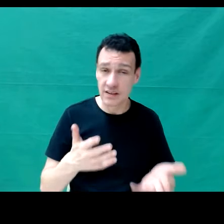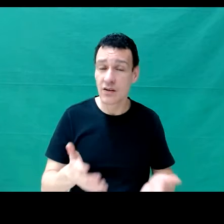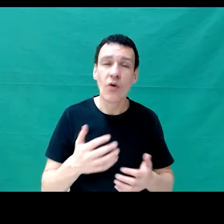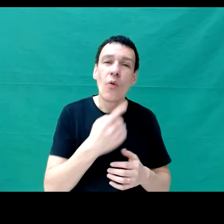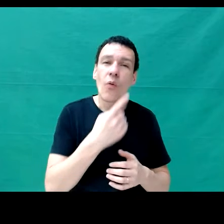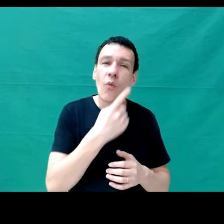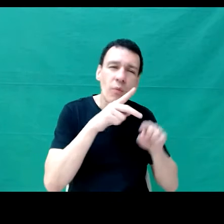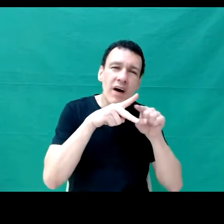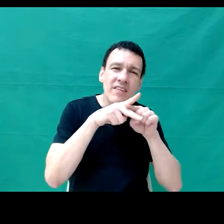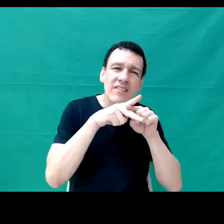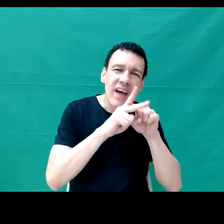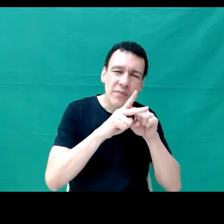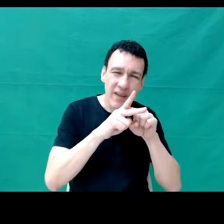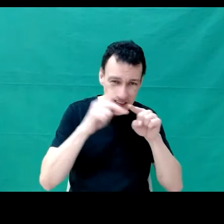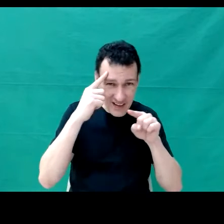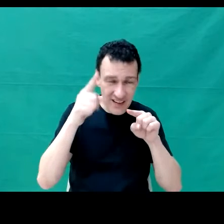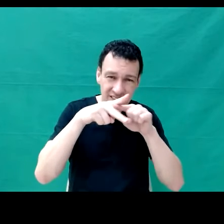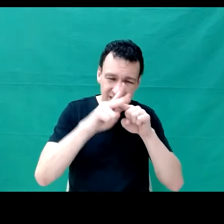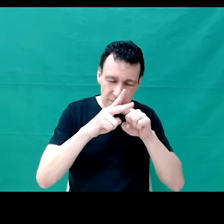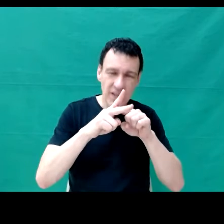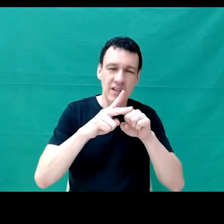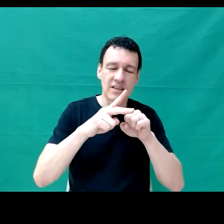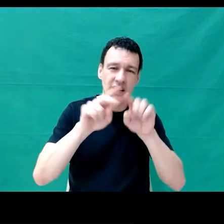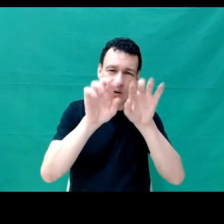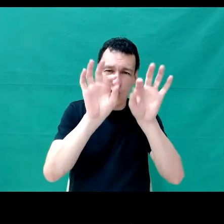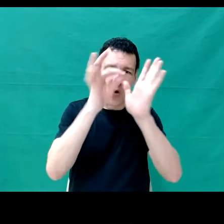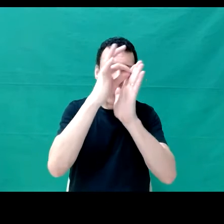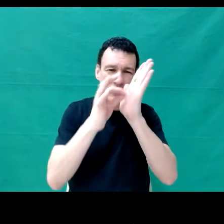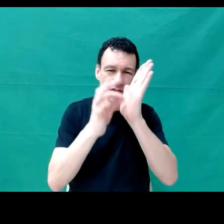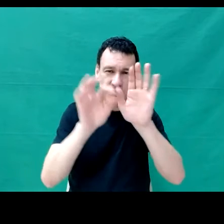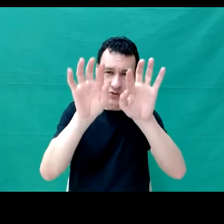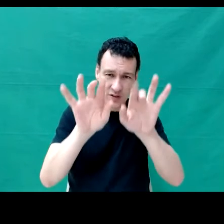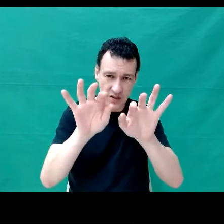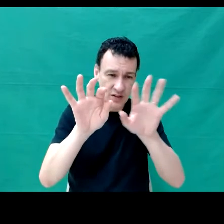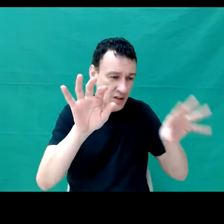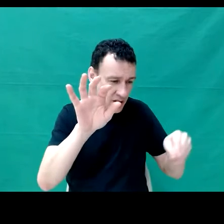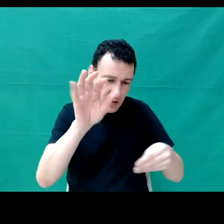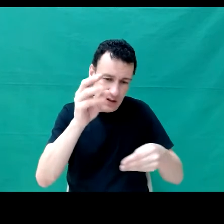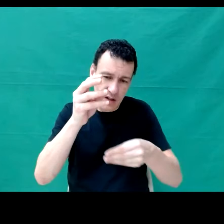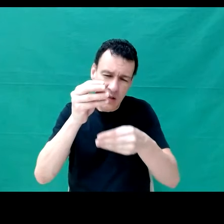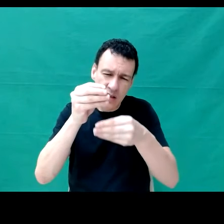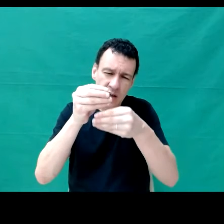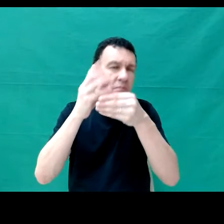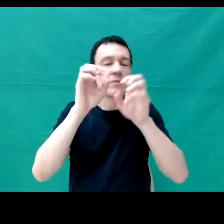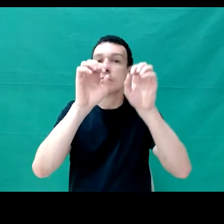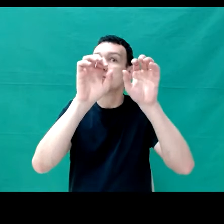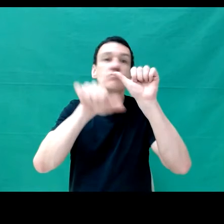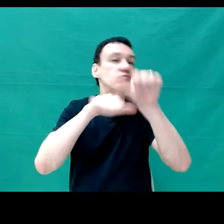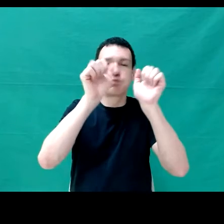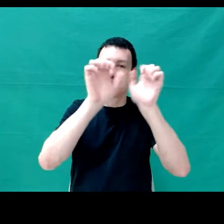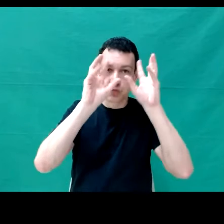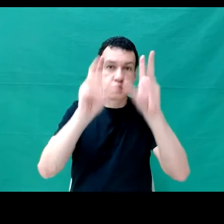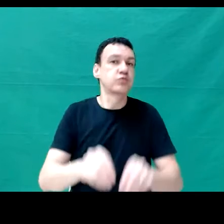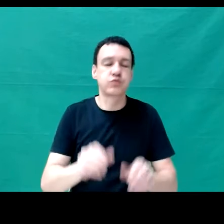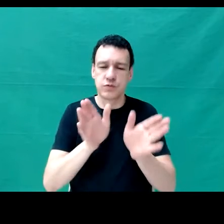ferramentas milagrosas que oferecem 100% de acessibilidade ou que vão validar 100% do seu site e vão te dar